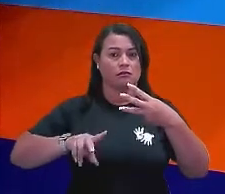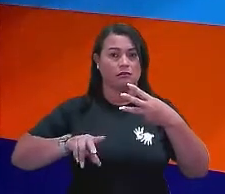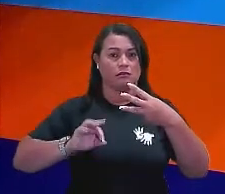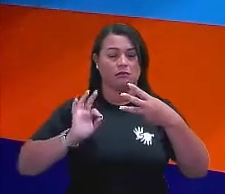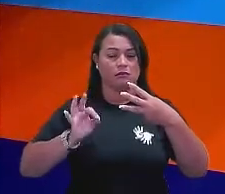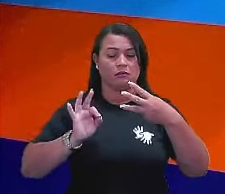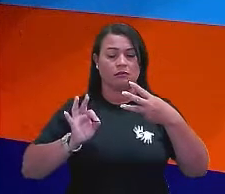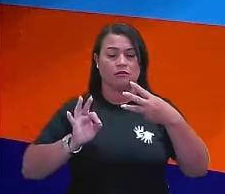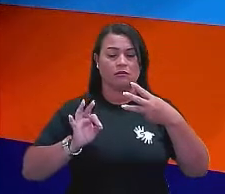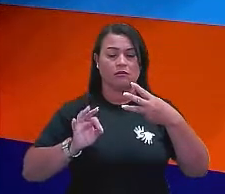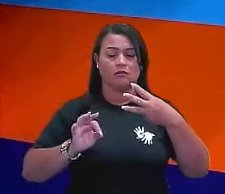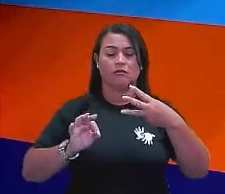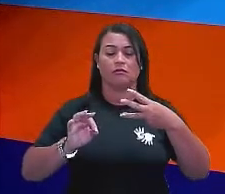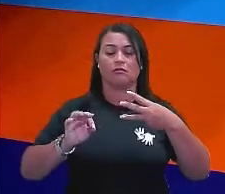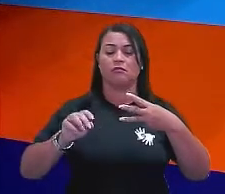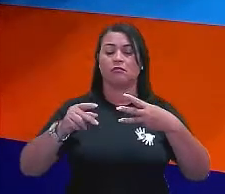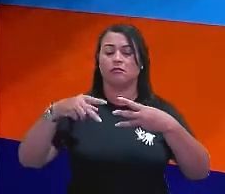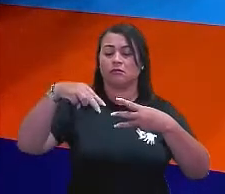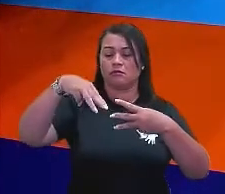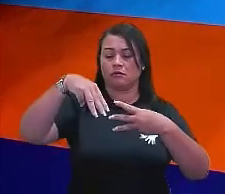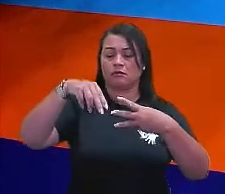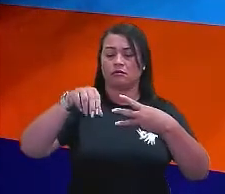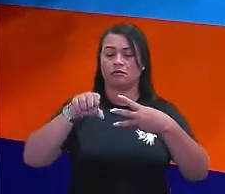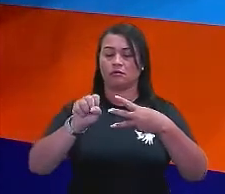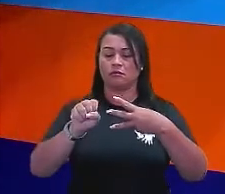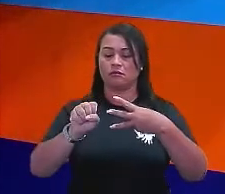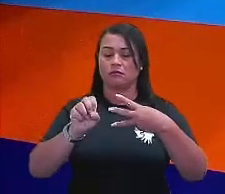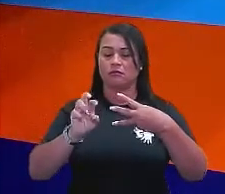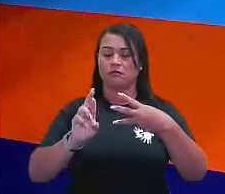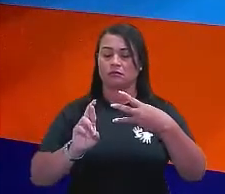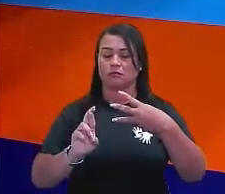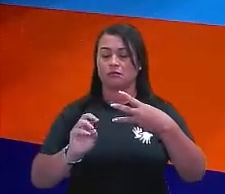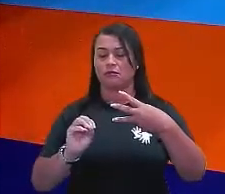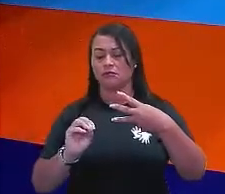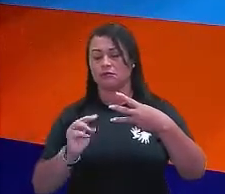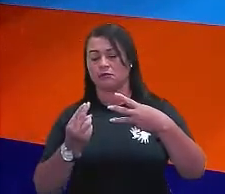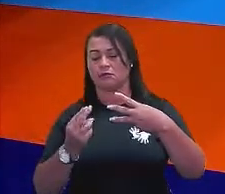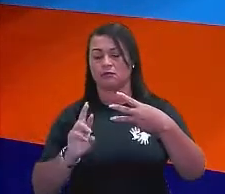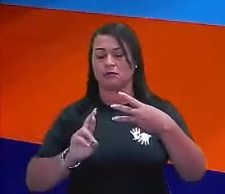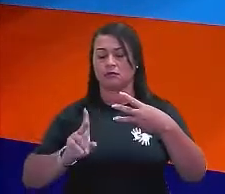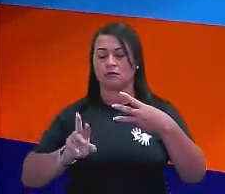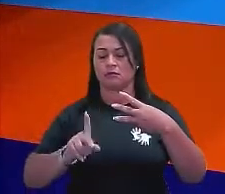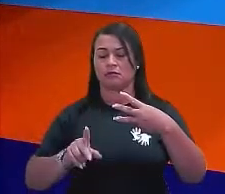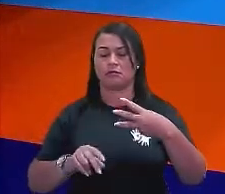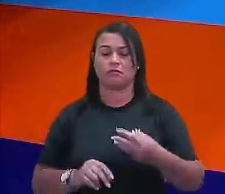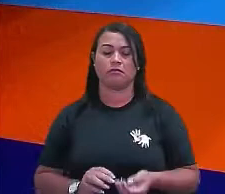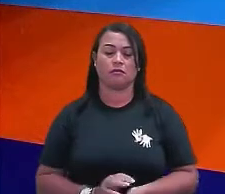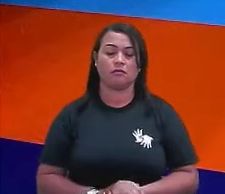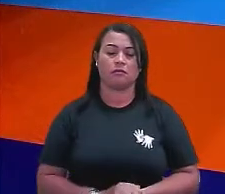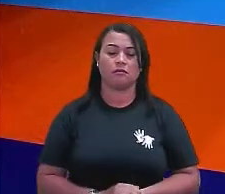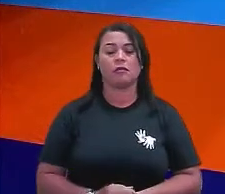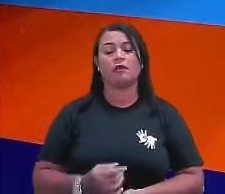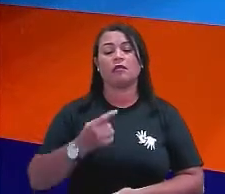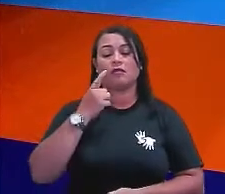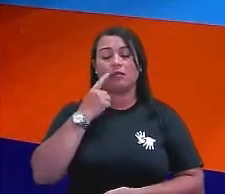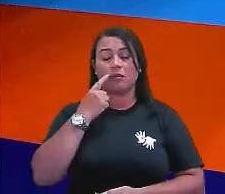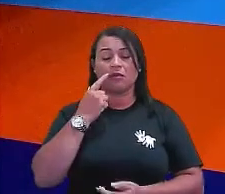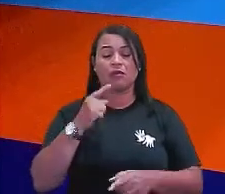tá? Minuendo, subtraindo, resto ou diferença. E aí a gente